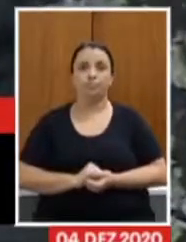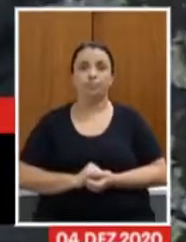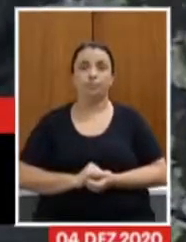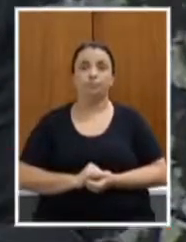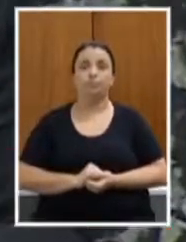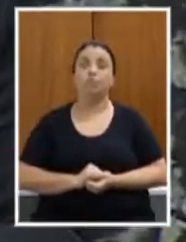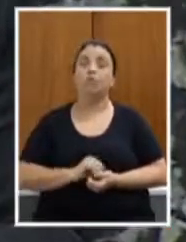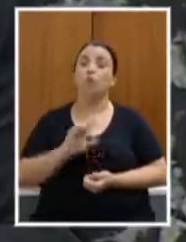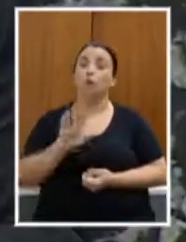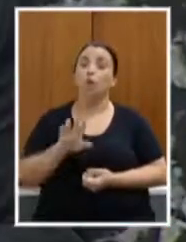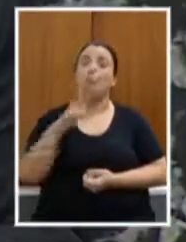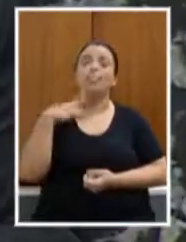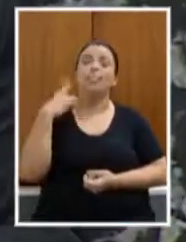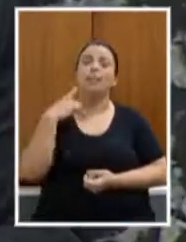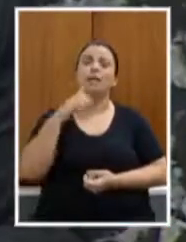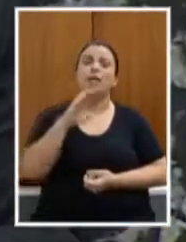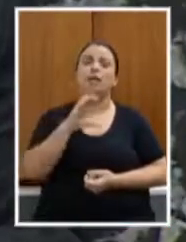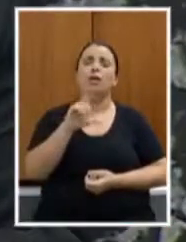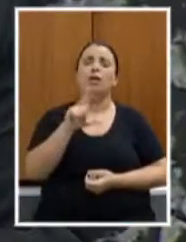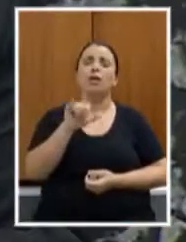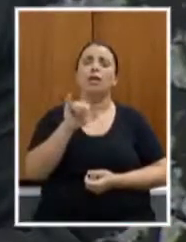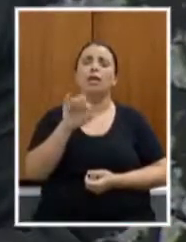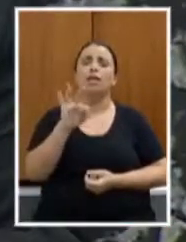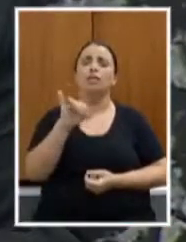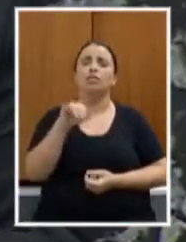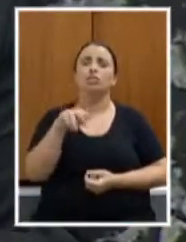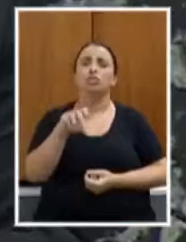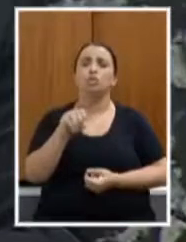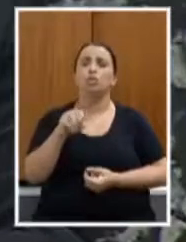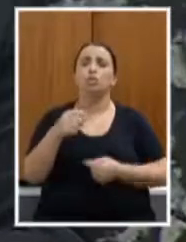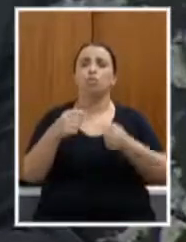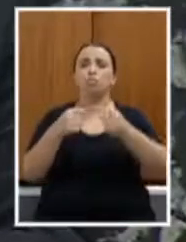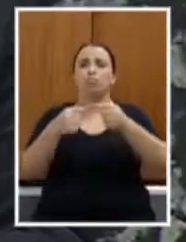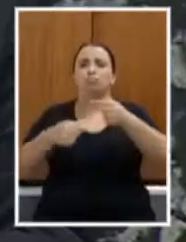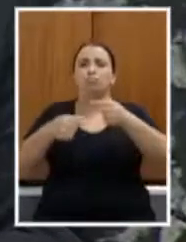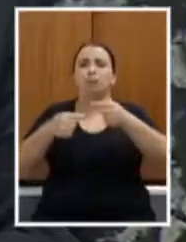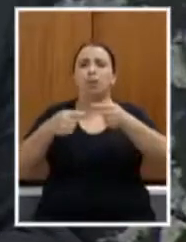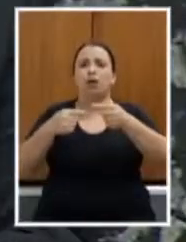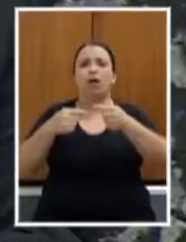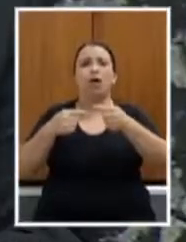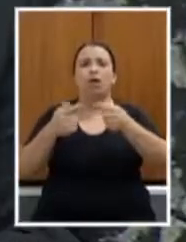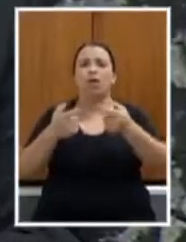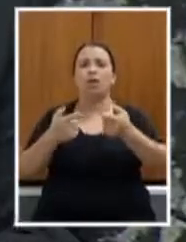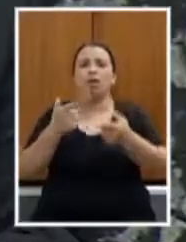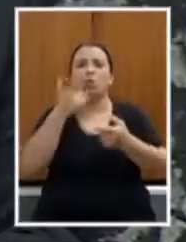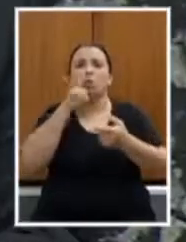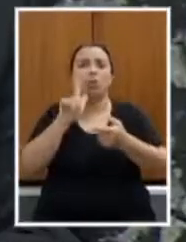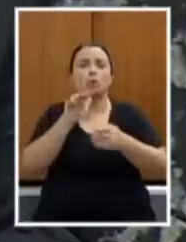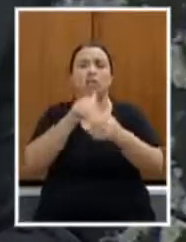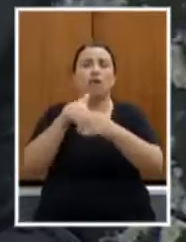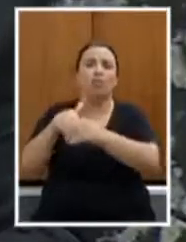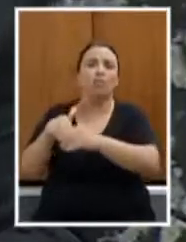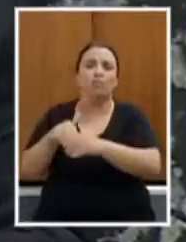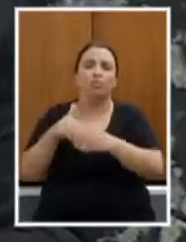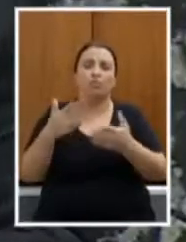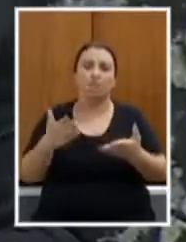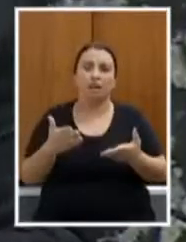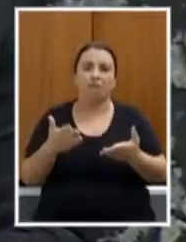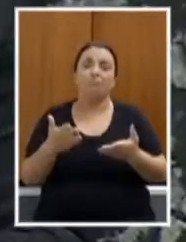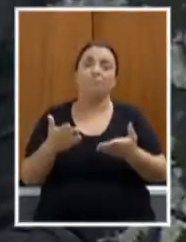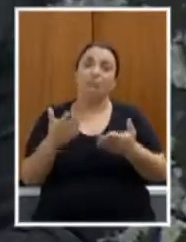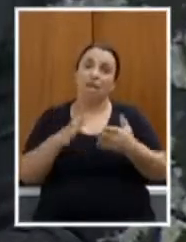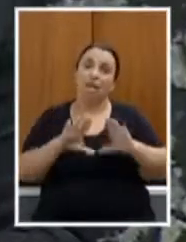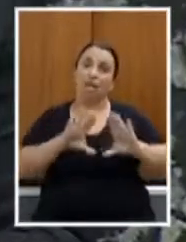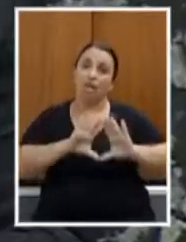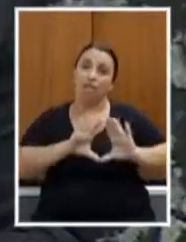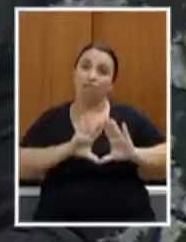O deputado Cleitinho parece que está com um problema na conexão e, portanto, não está conseguindo votar. A casa está